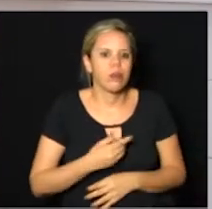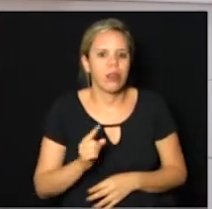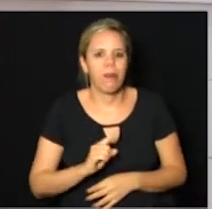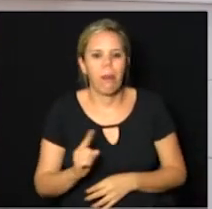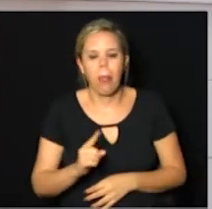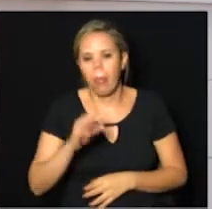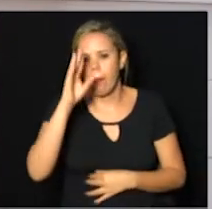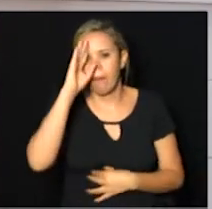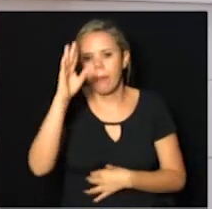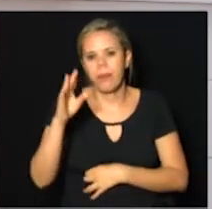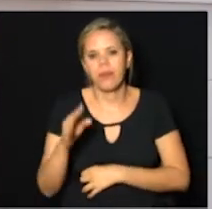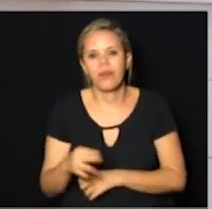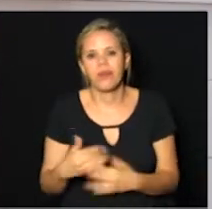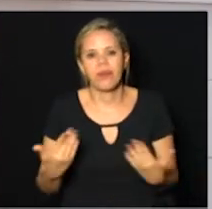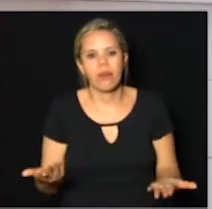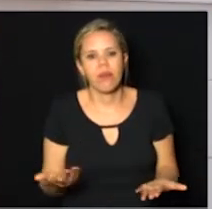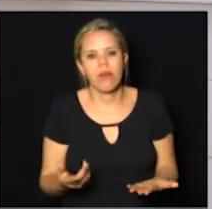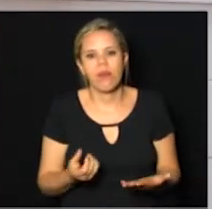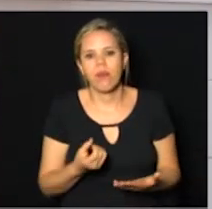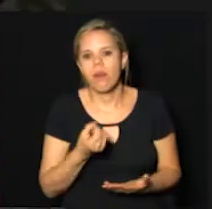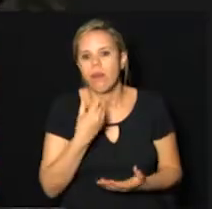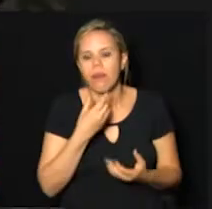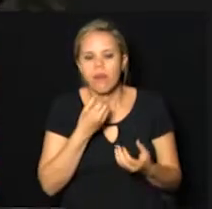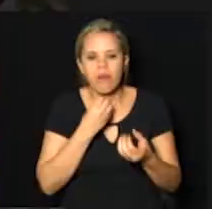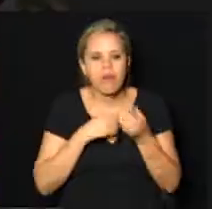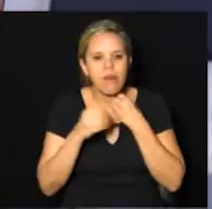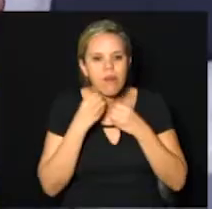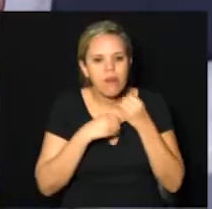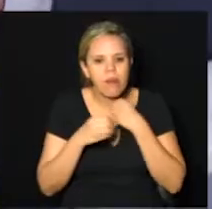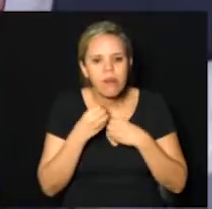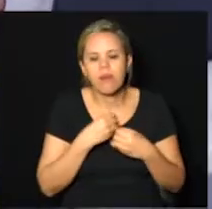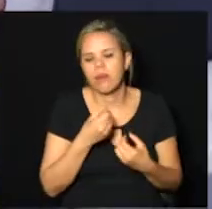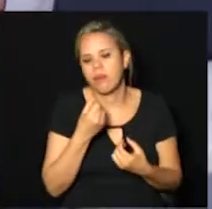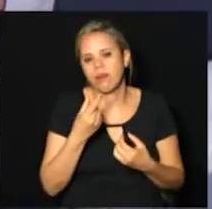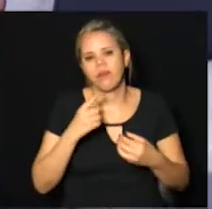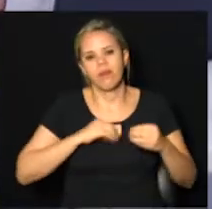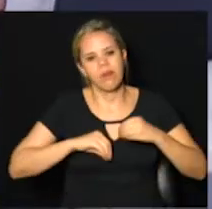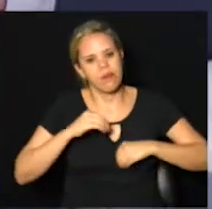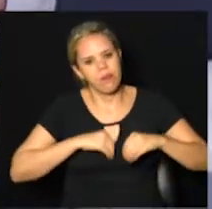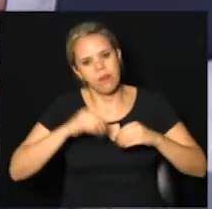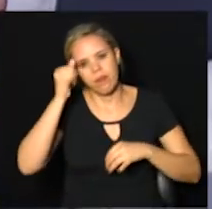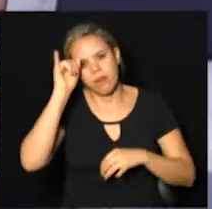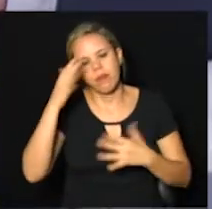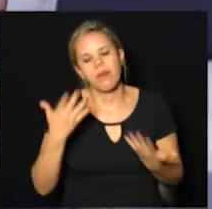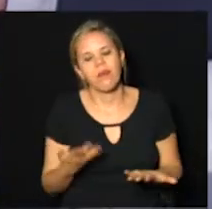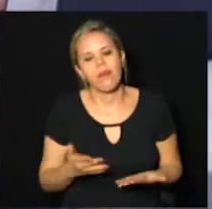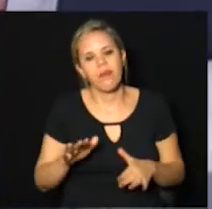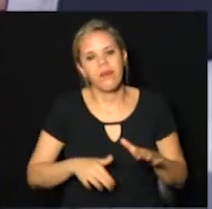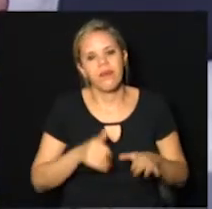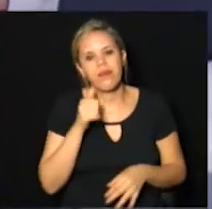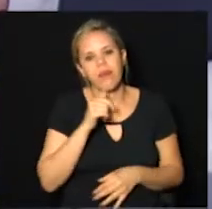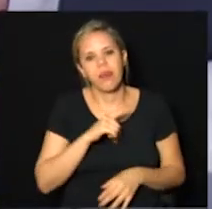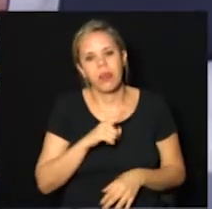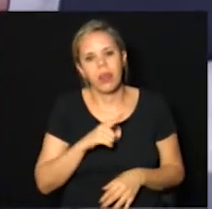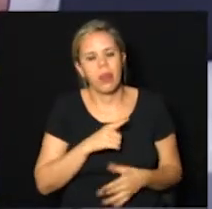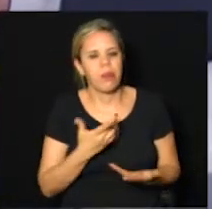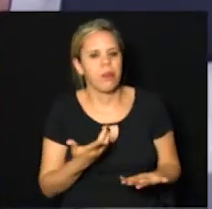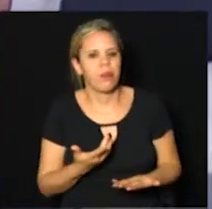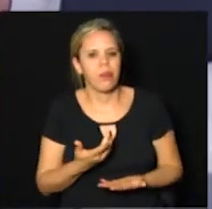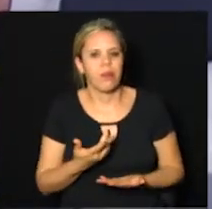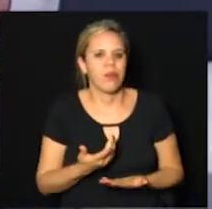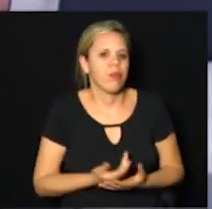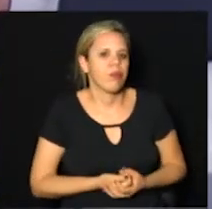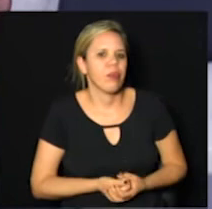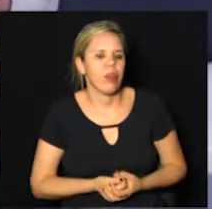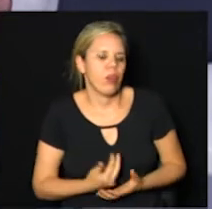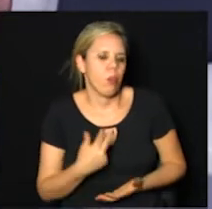principalmente quando se trata de hormônio ou de antidepressivos, né? Porque às vezes ela tem uma contraindicação, né, que não pode usar